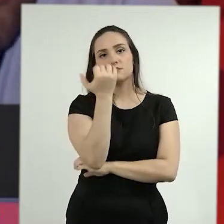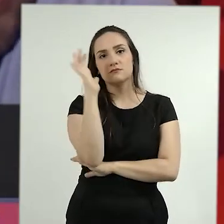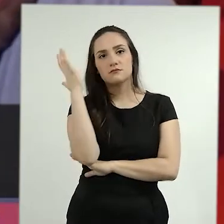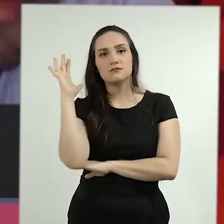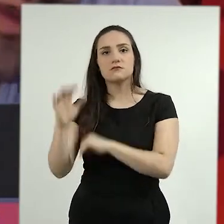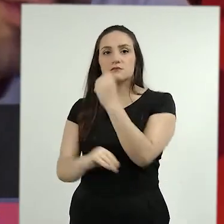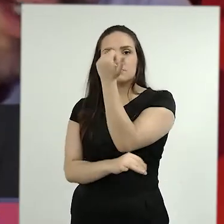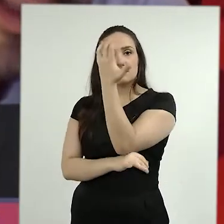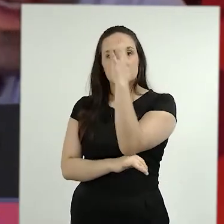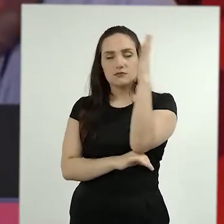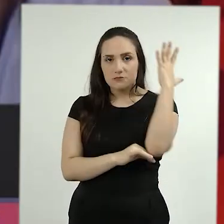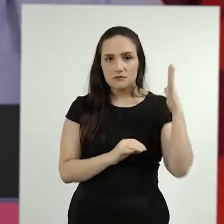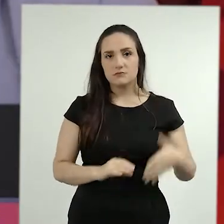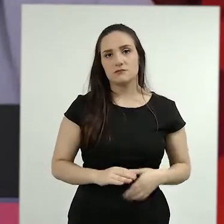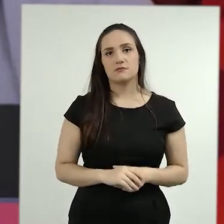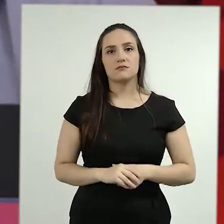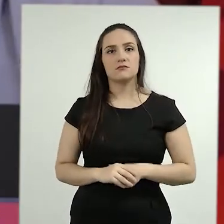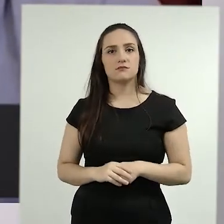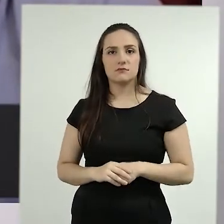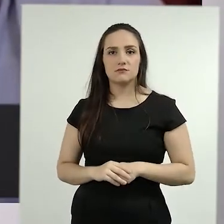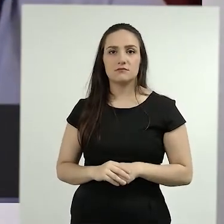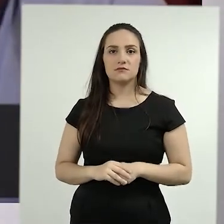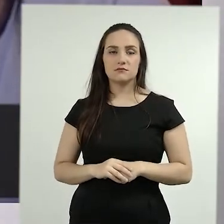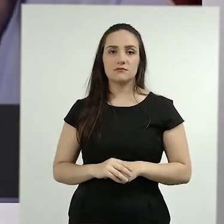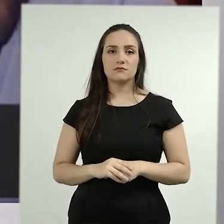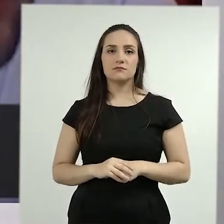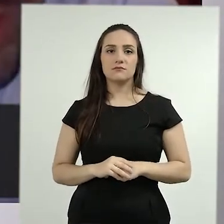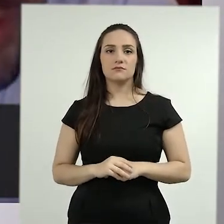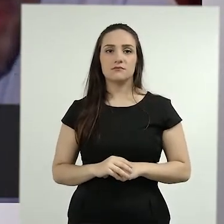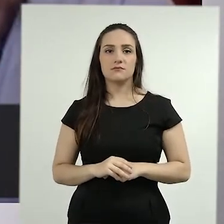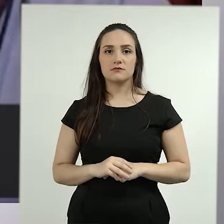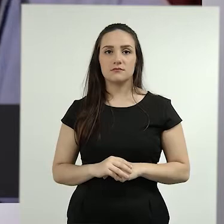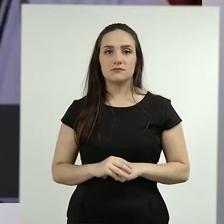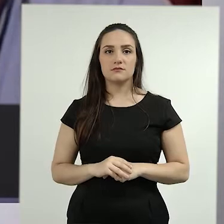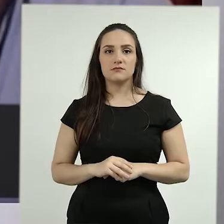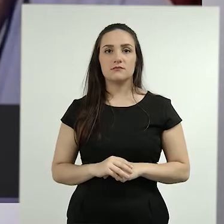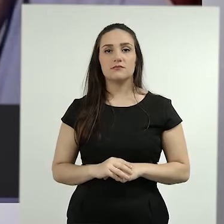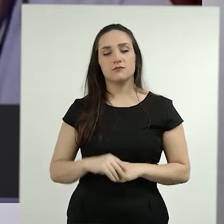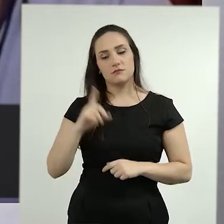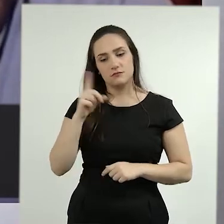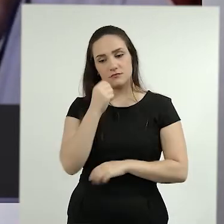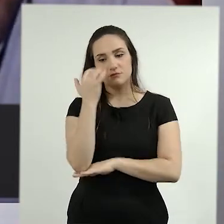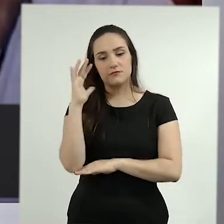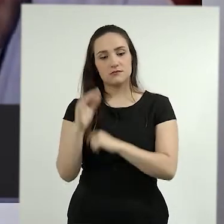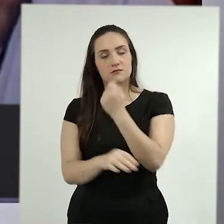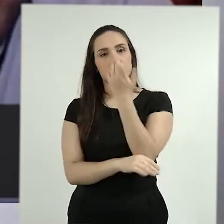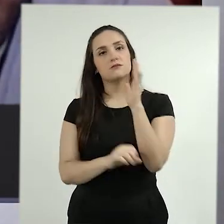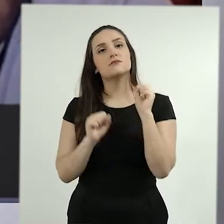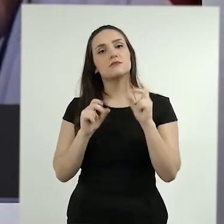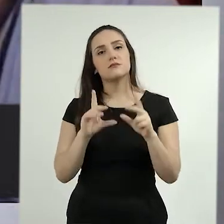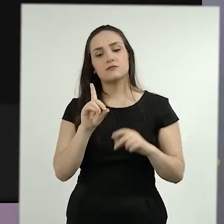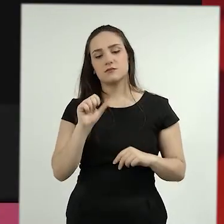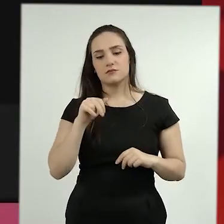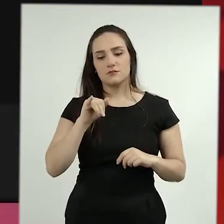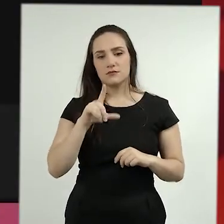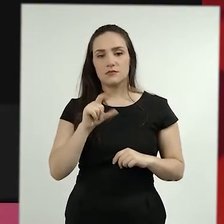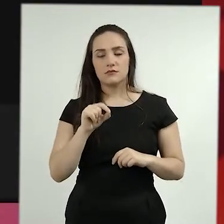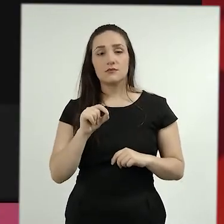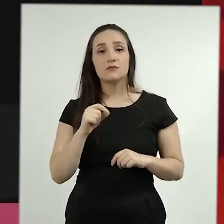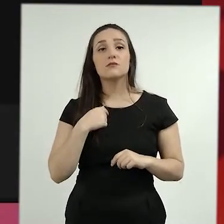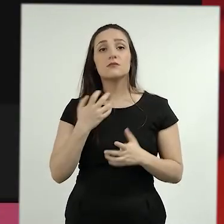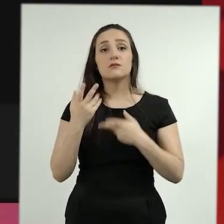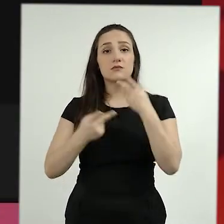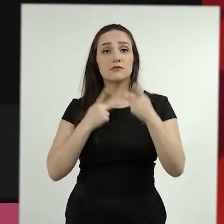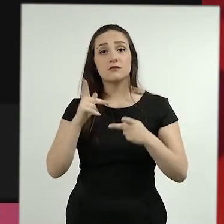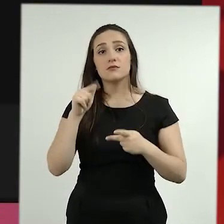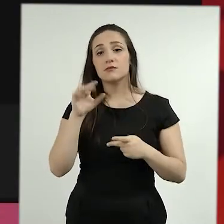ambiente, principalmente quando você tem uma fonte de economia que depende do meio ambiente em si. Bom, Danilo, e